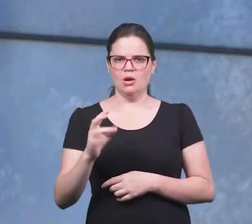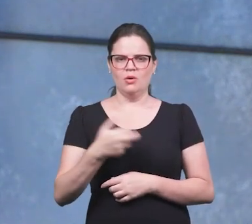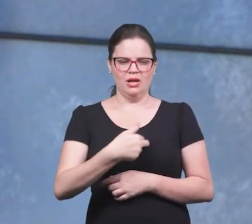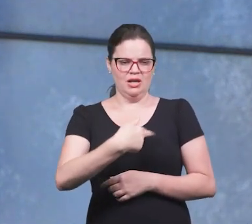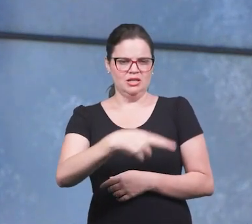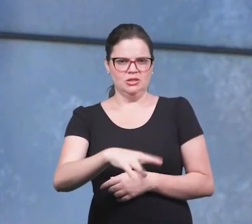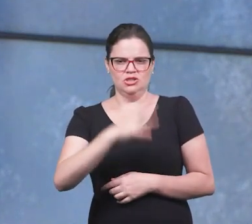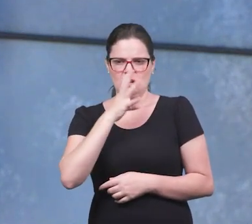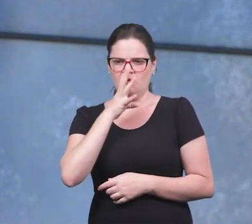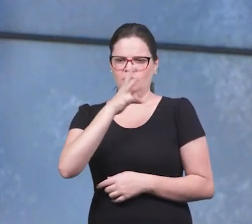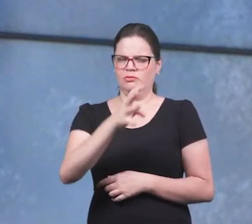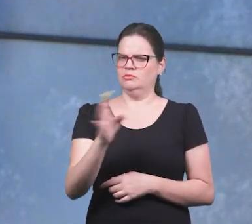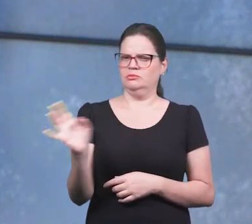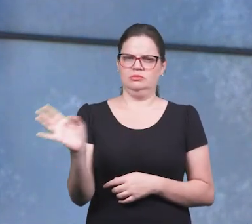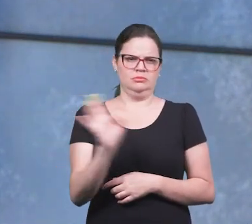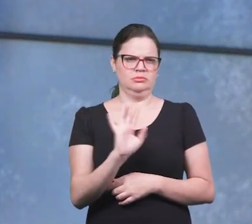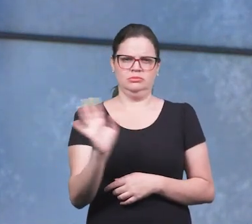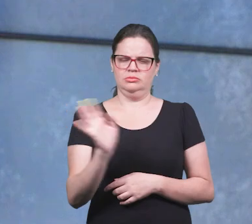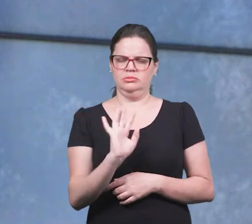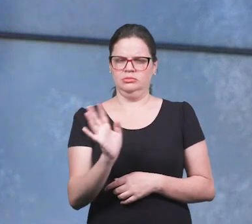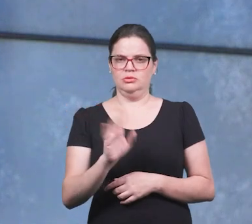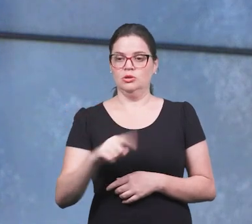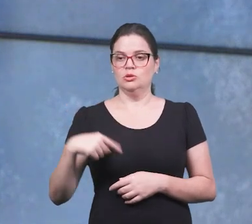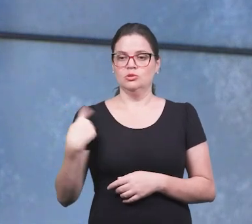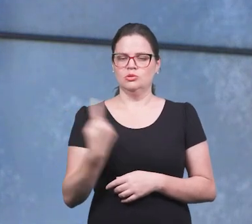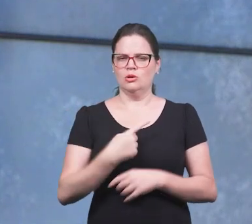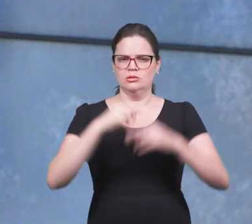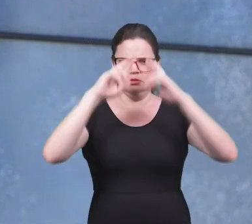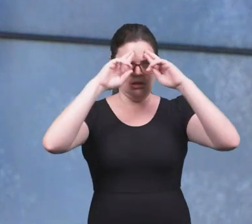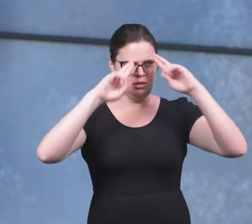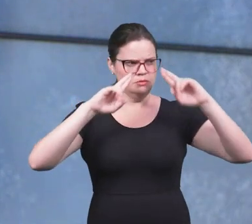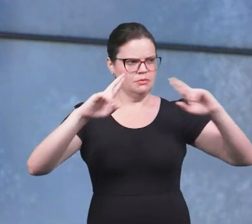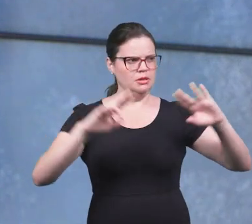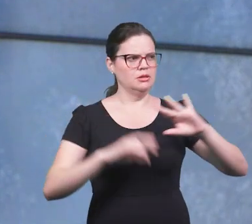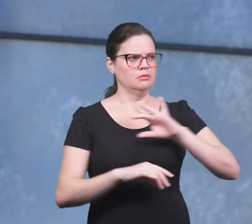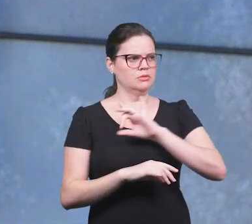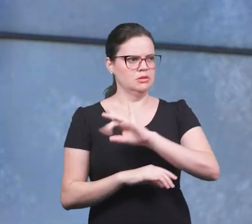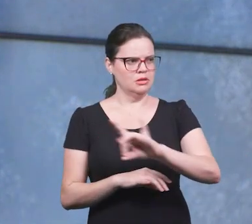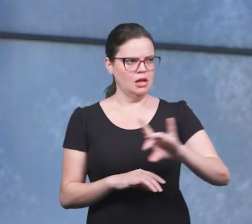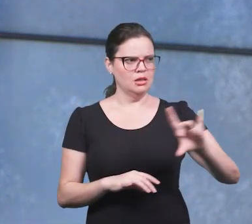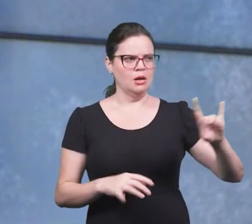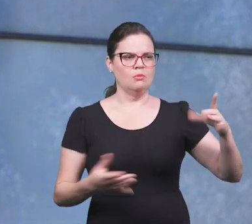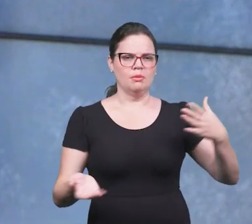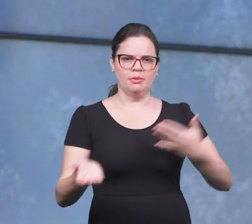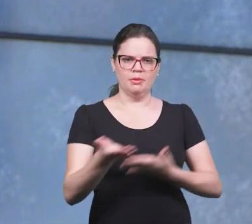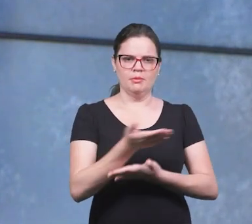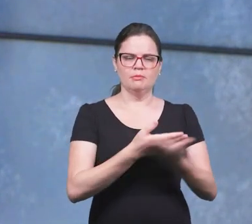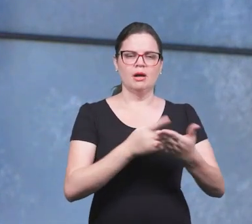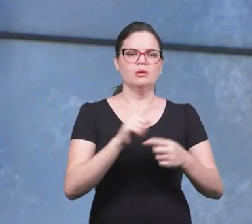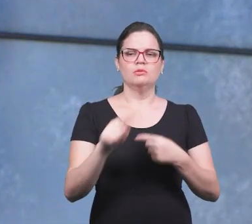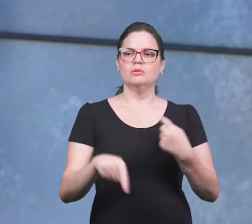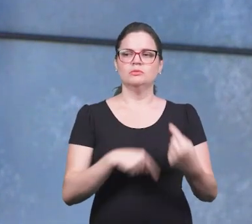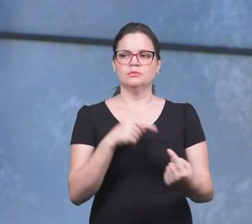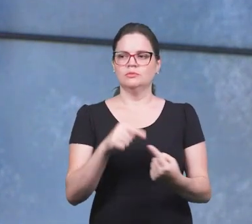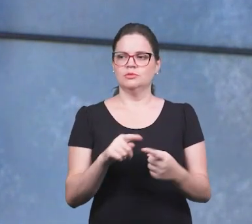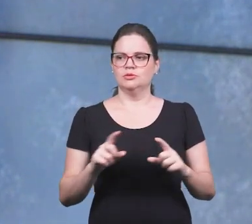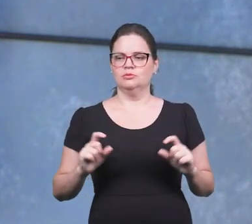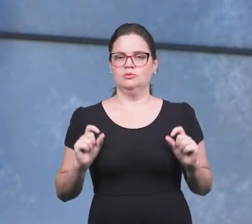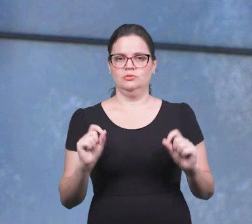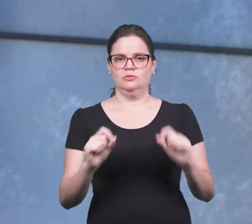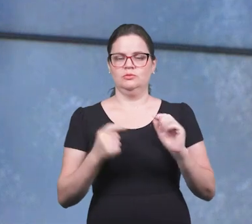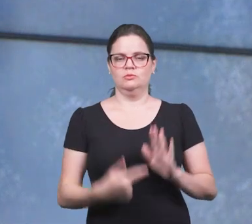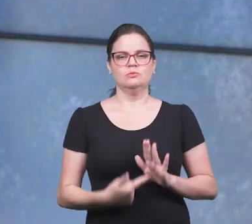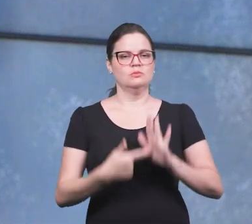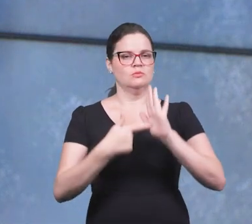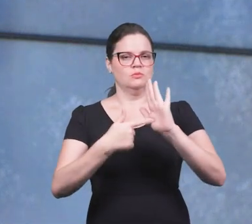que seja. Muito pelo contrário, respeitamos todas elas, né? E o nosso propósito aqui é relatar os